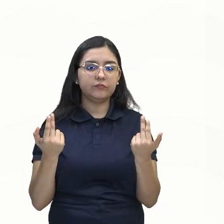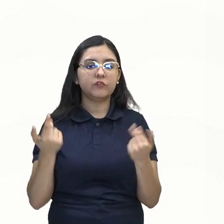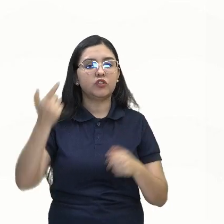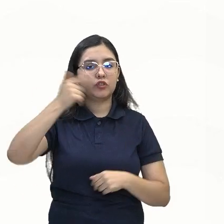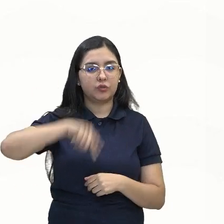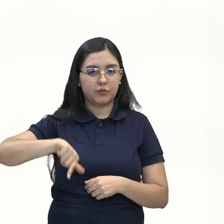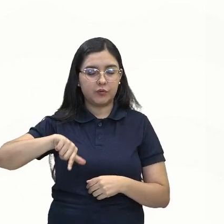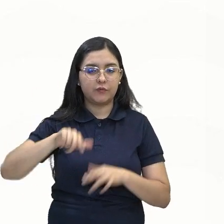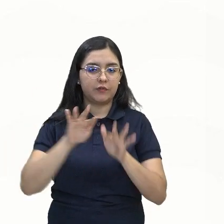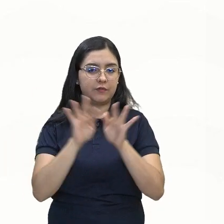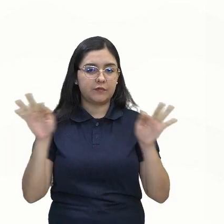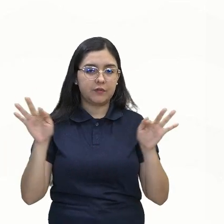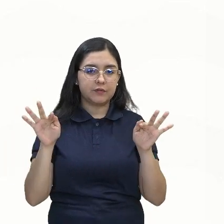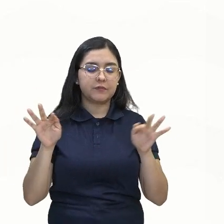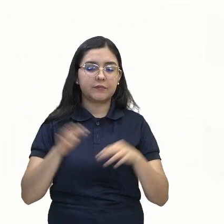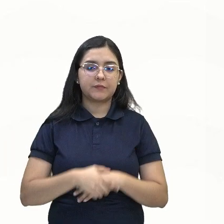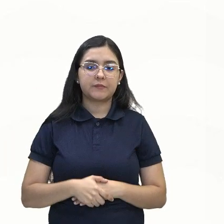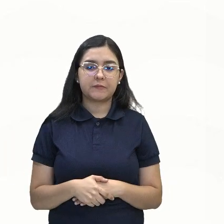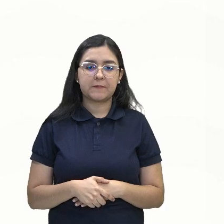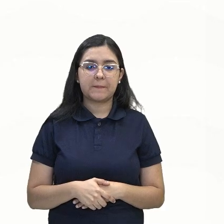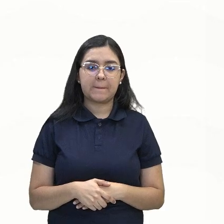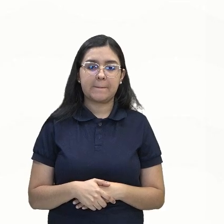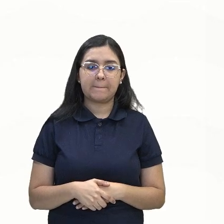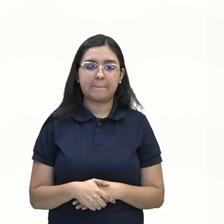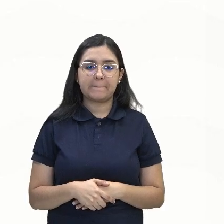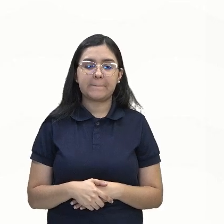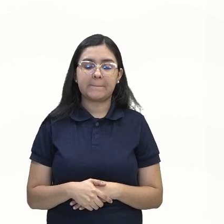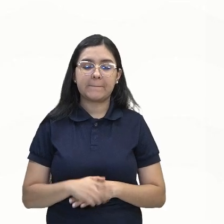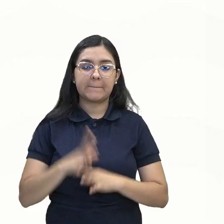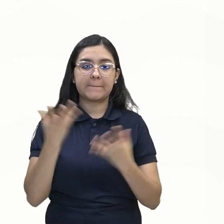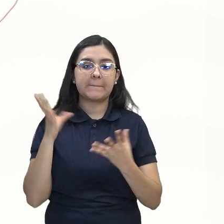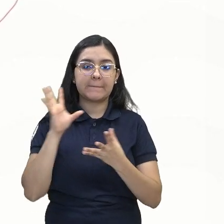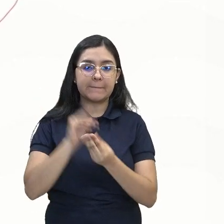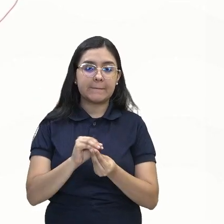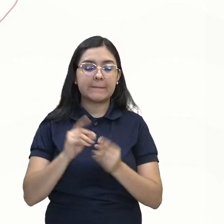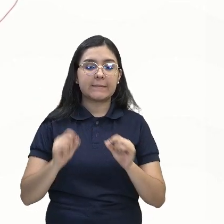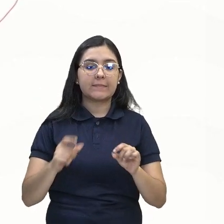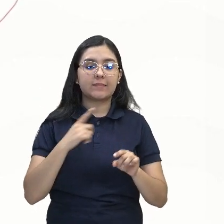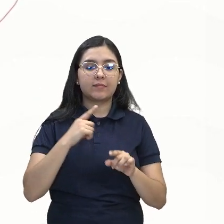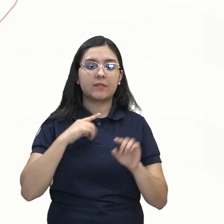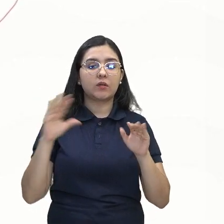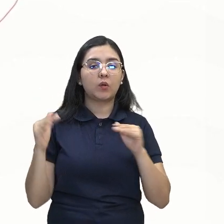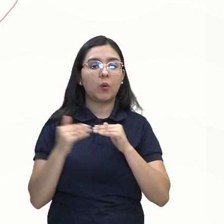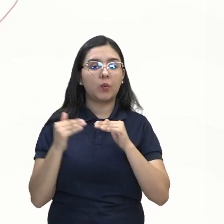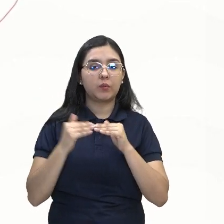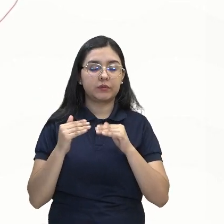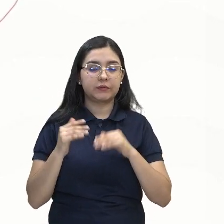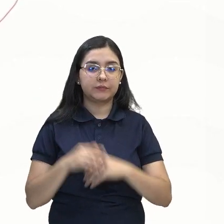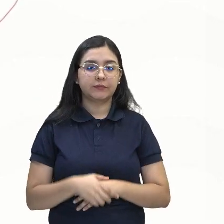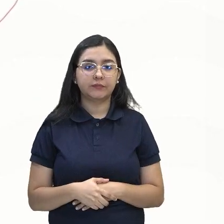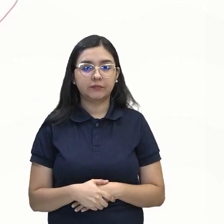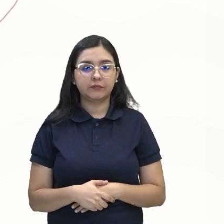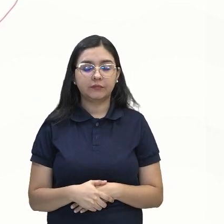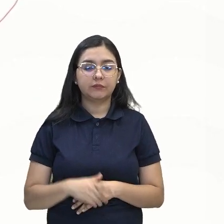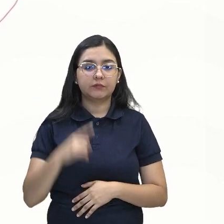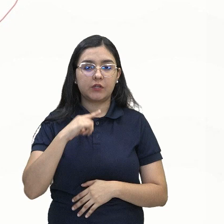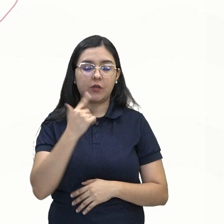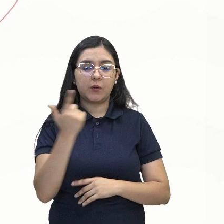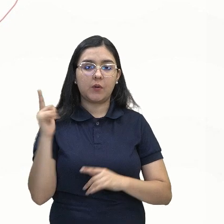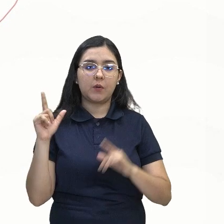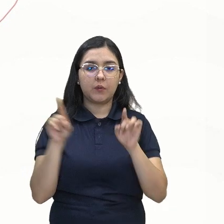repetir da mesma forma. Em resumo, eu estou concordando. Então, o so do I tem algumas outras